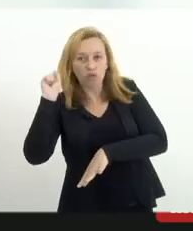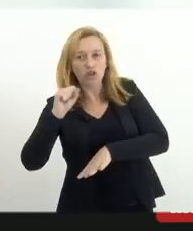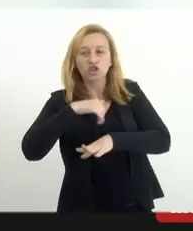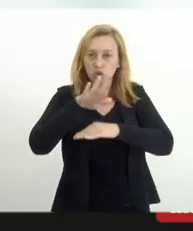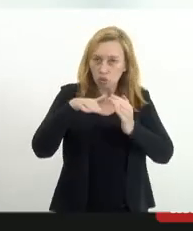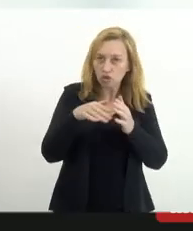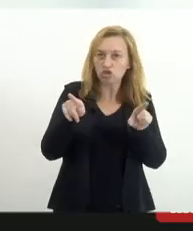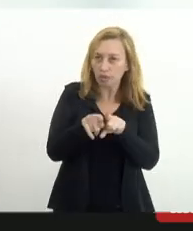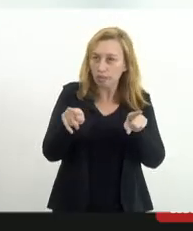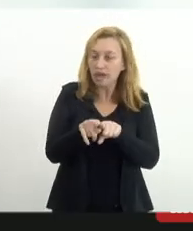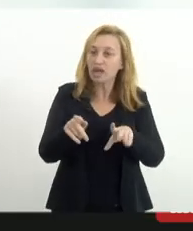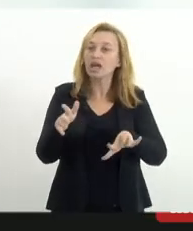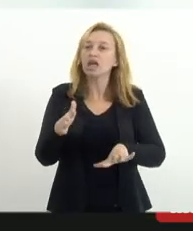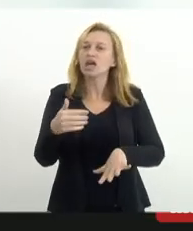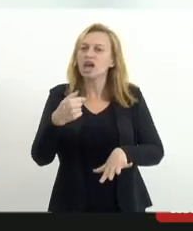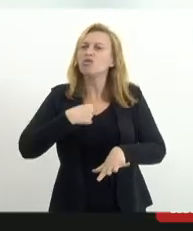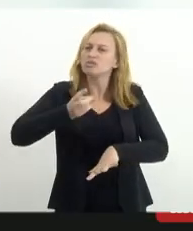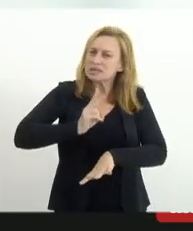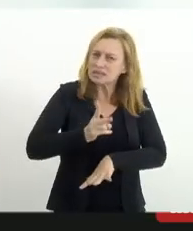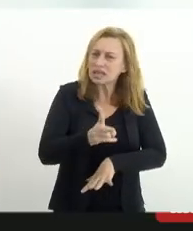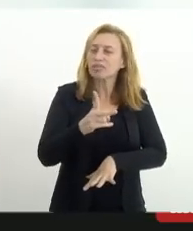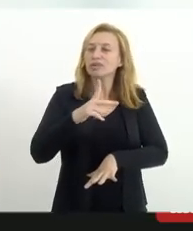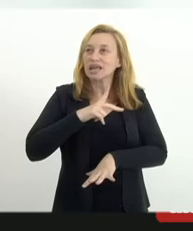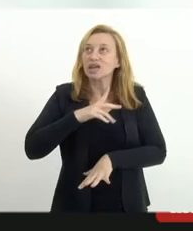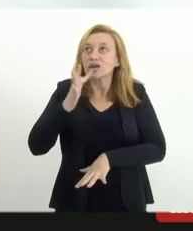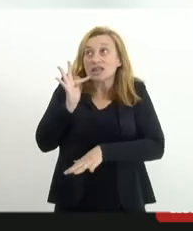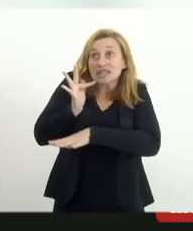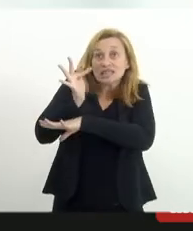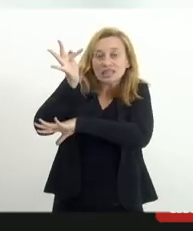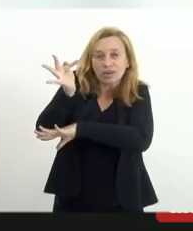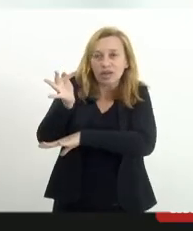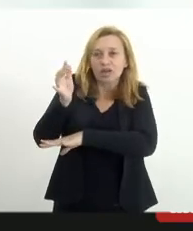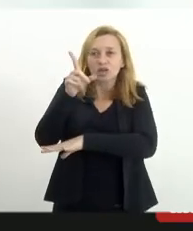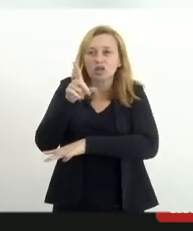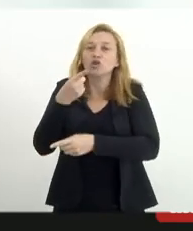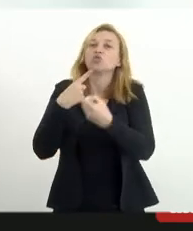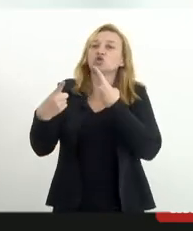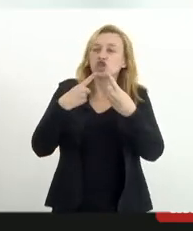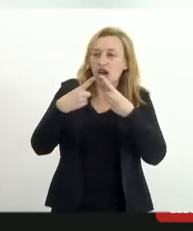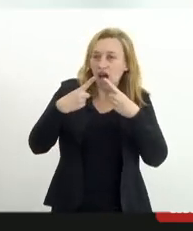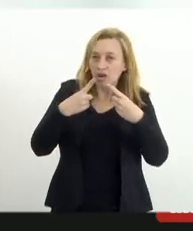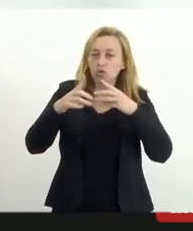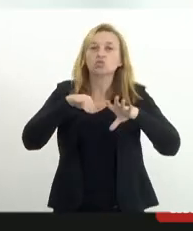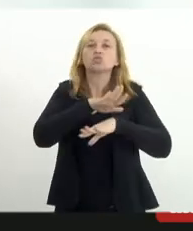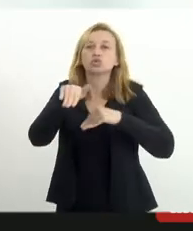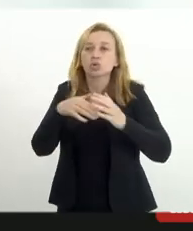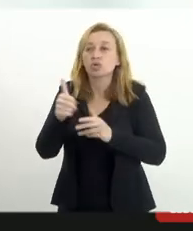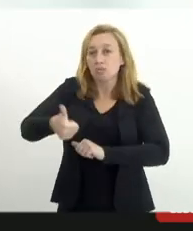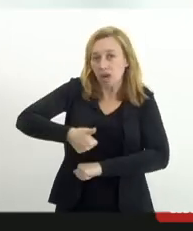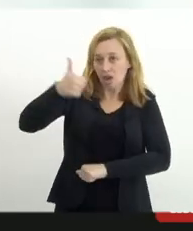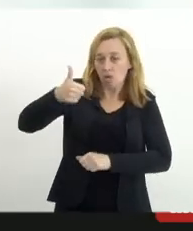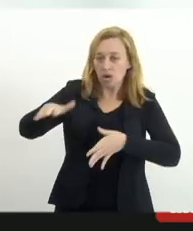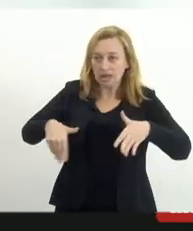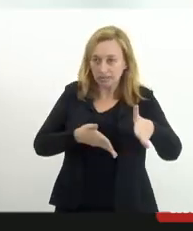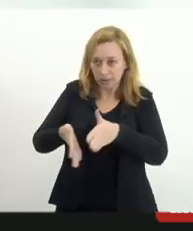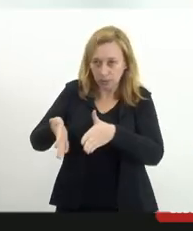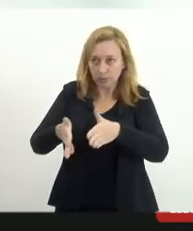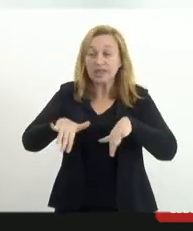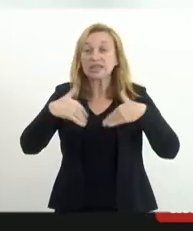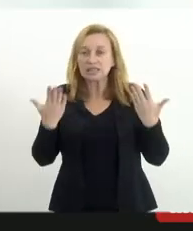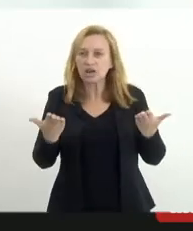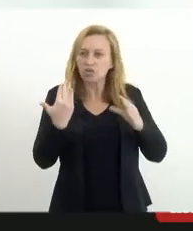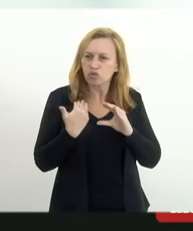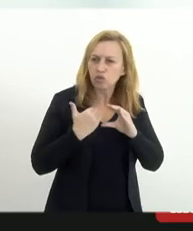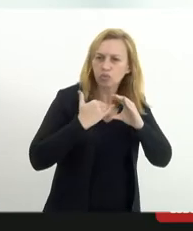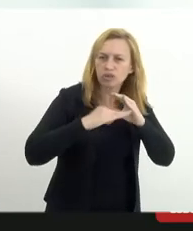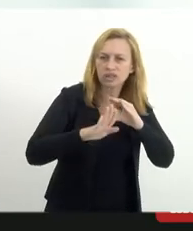né, eu sempre tenho esperança que o diálogo, a mesa, seja o melhor caminho. Então, vou mandar